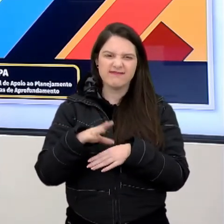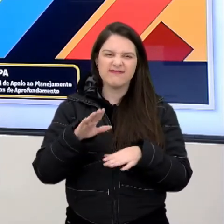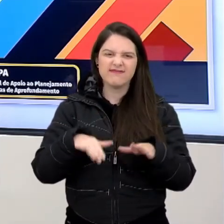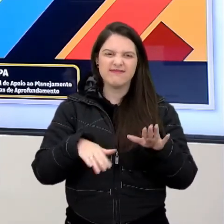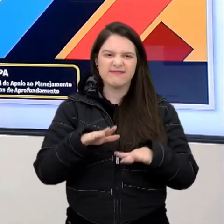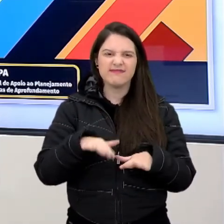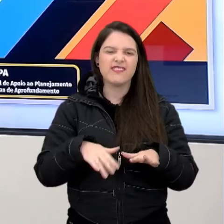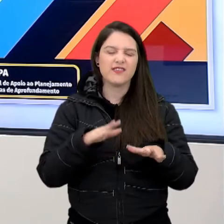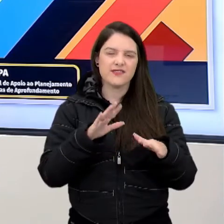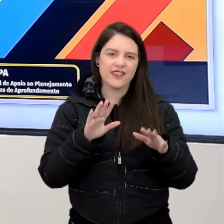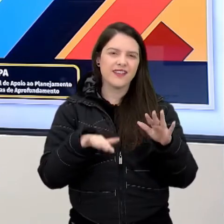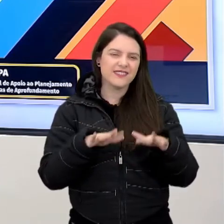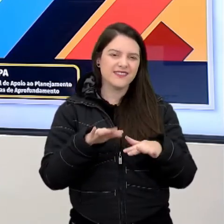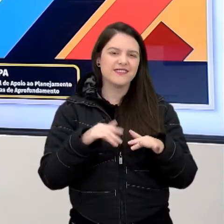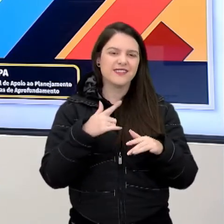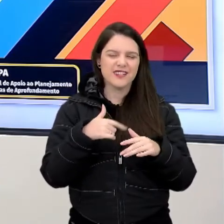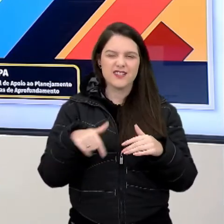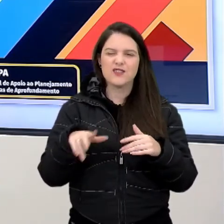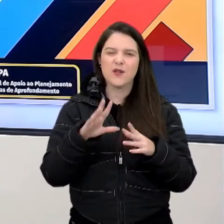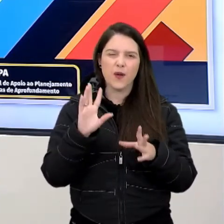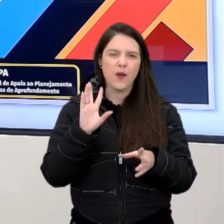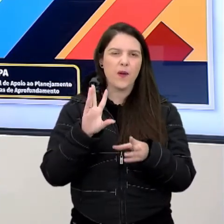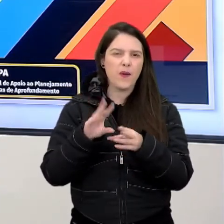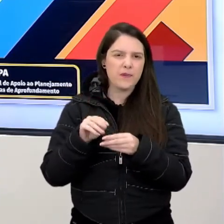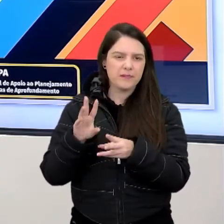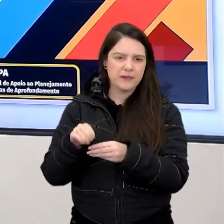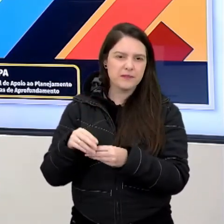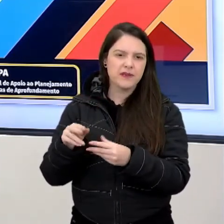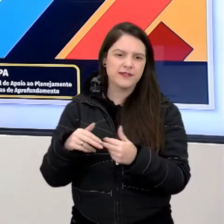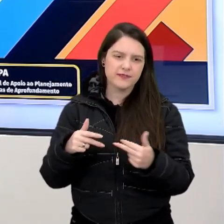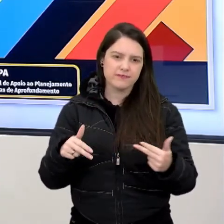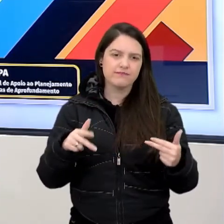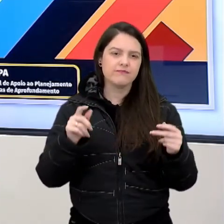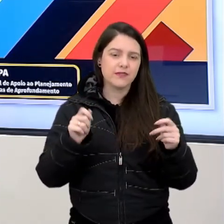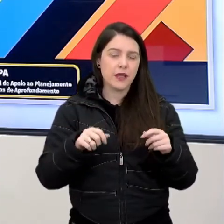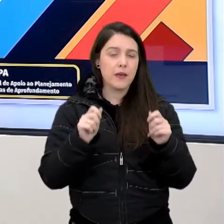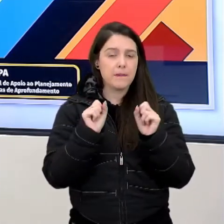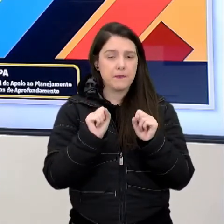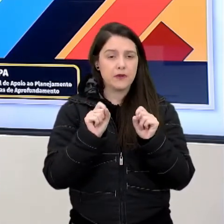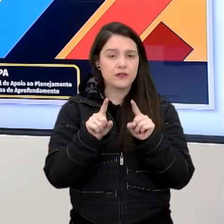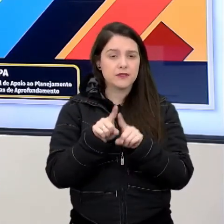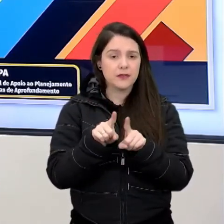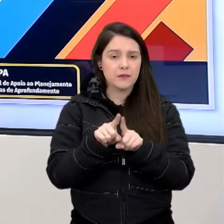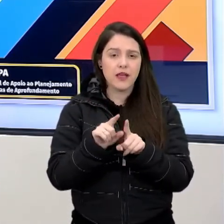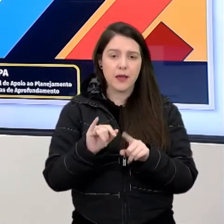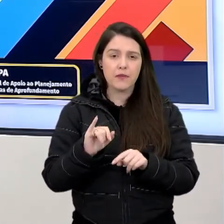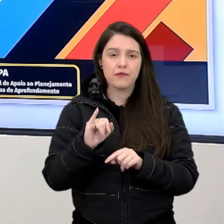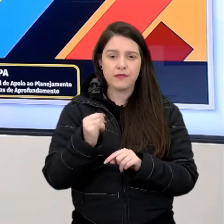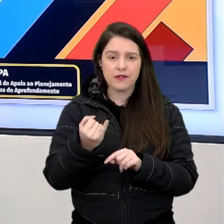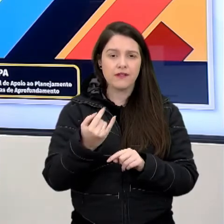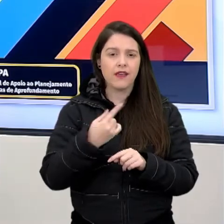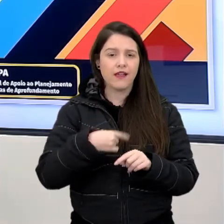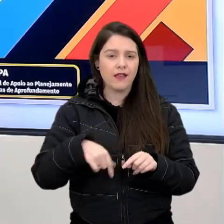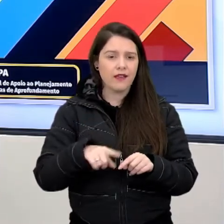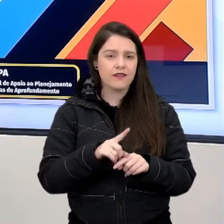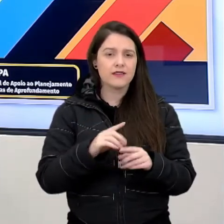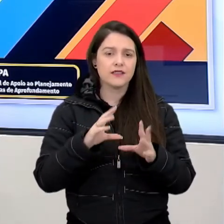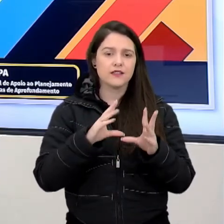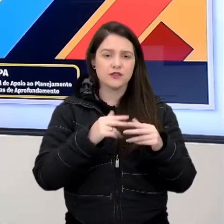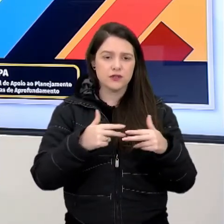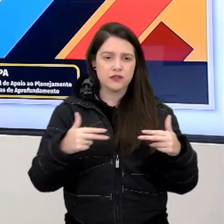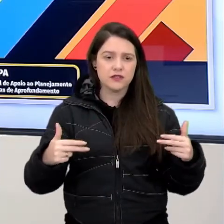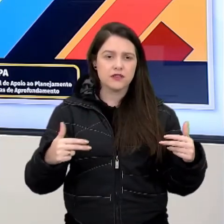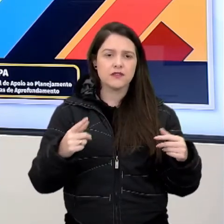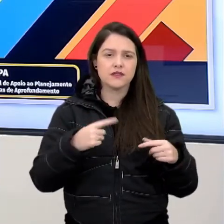6 meses, na realidade você ficou 2 bimestres, aí teoricamente 4 meses, né, todas as